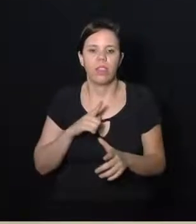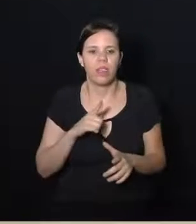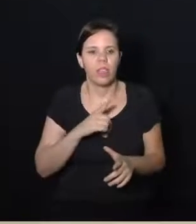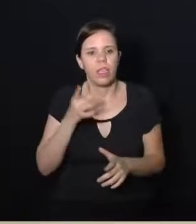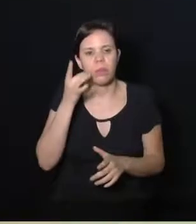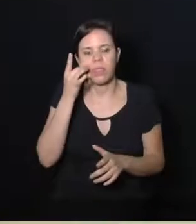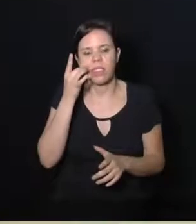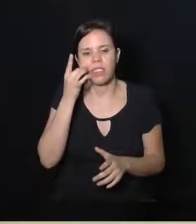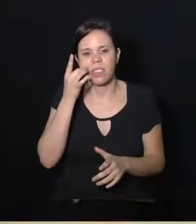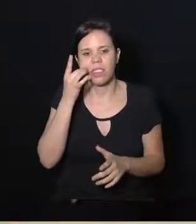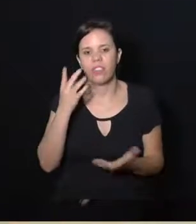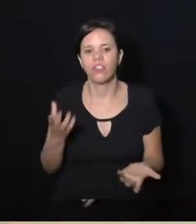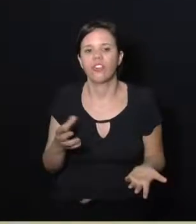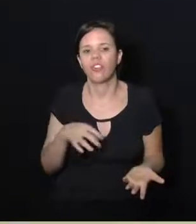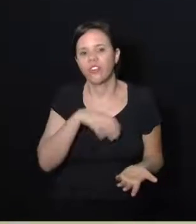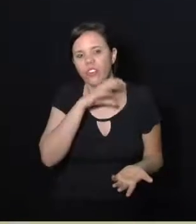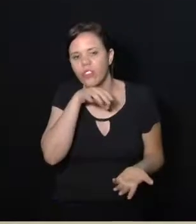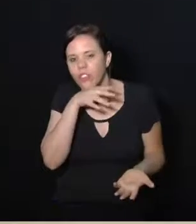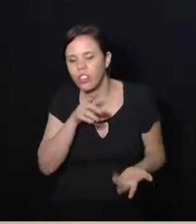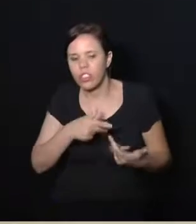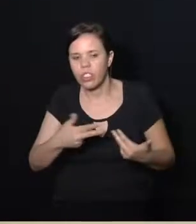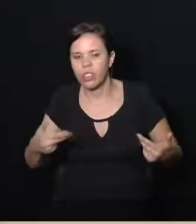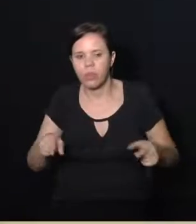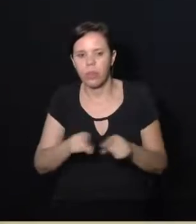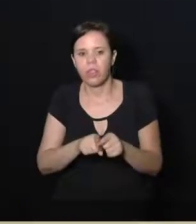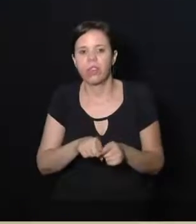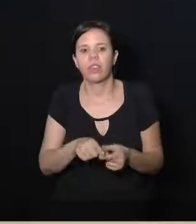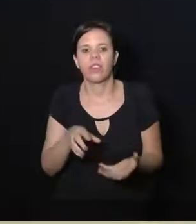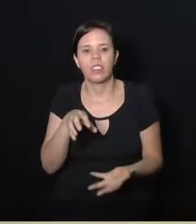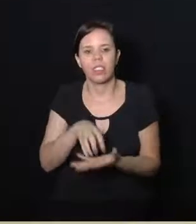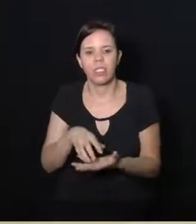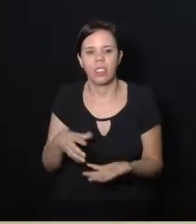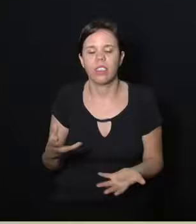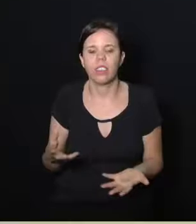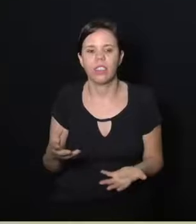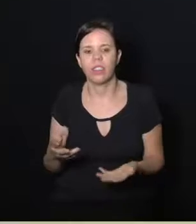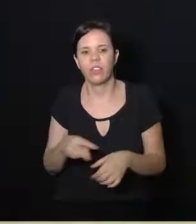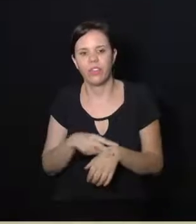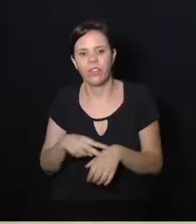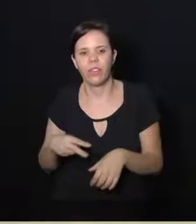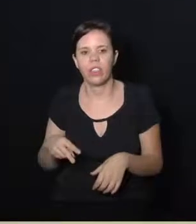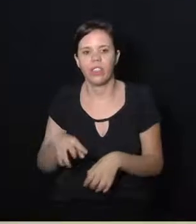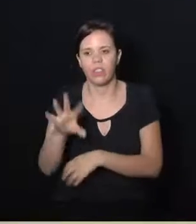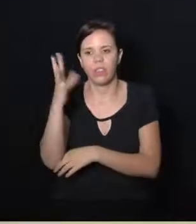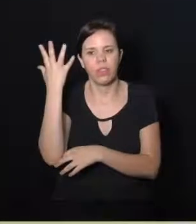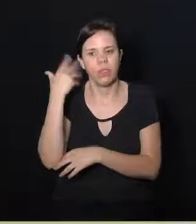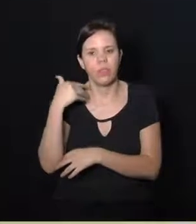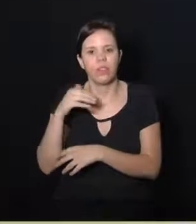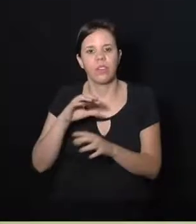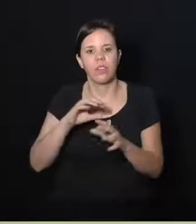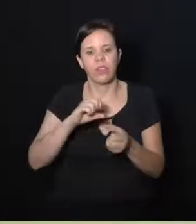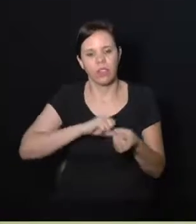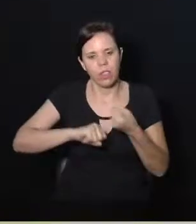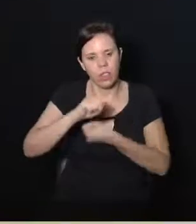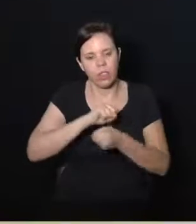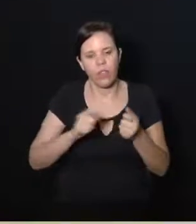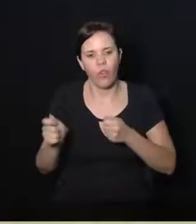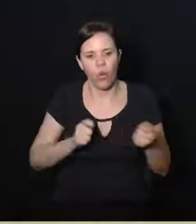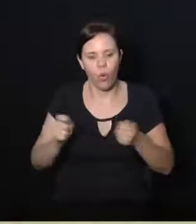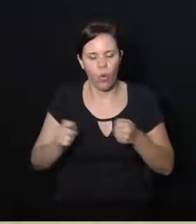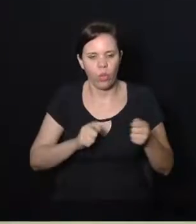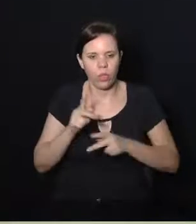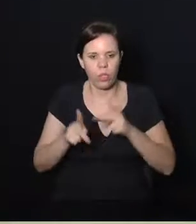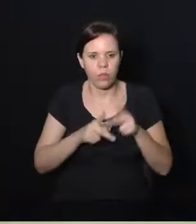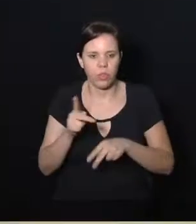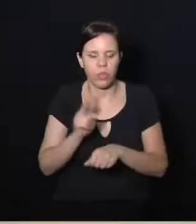de capivara, e como também a Secretaria do Meio Ambiente e Desenvolvimento Sustentável pode adotar medidas de controle populacional